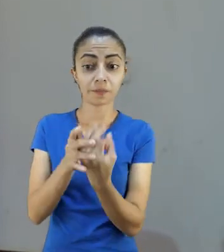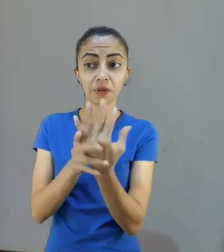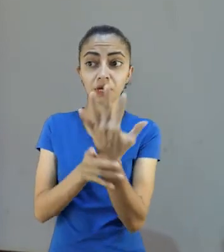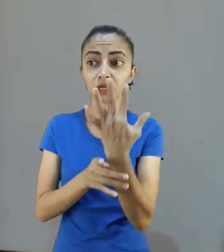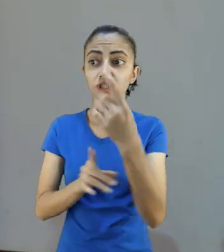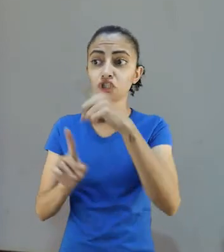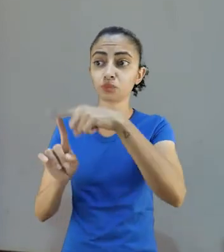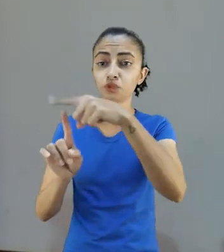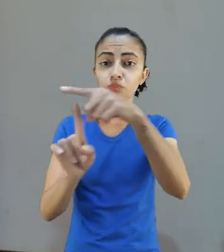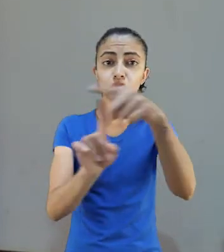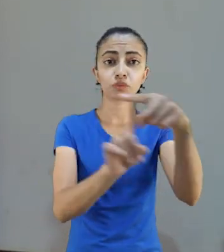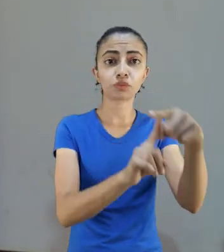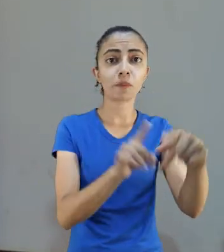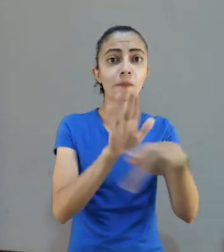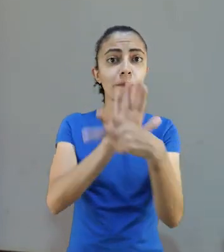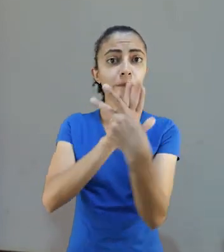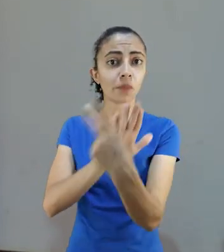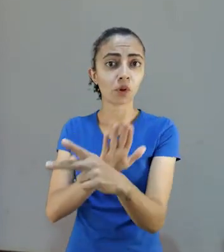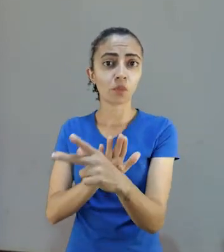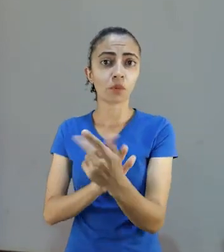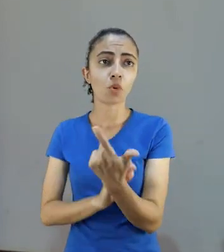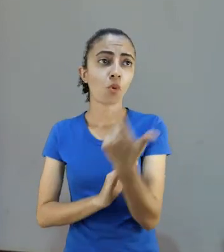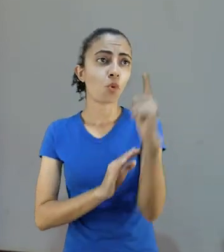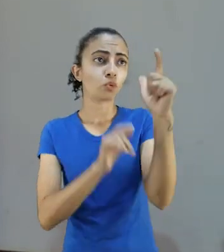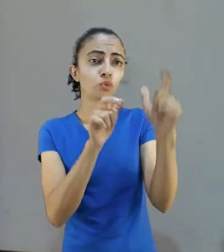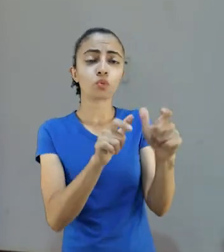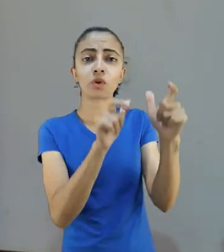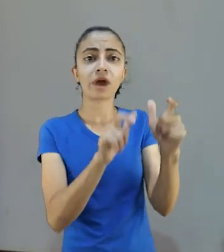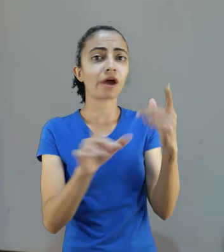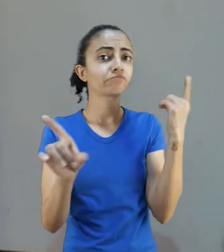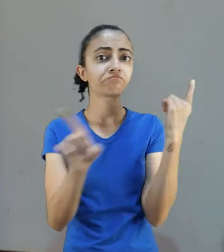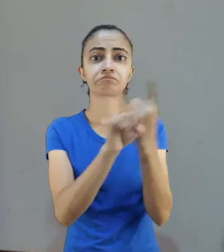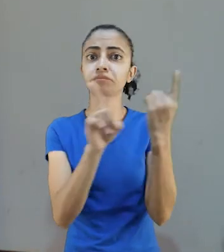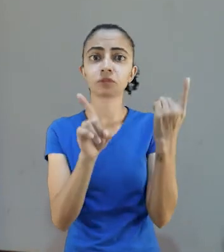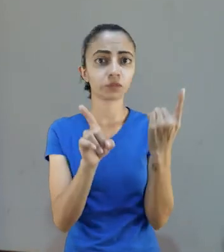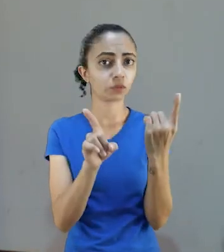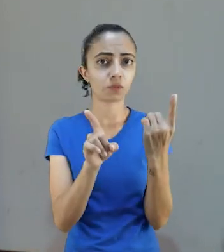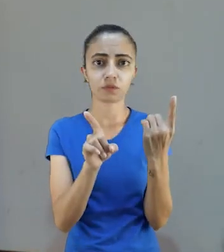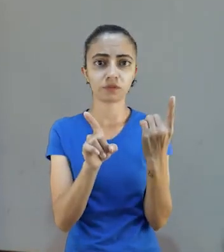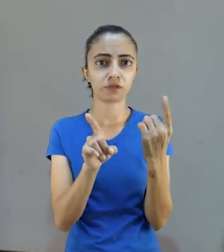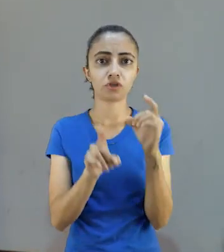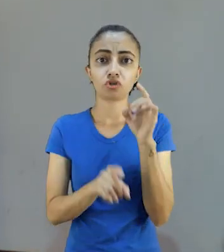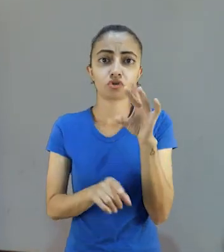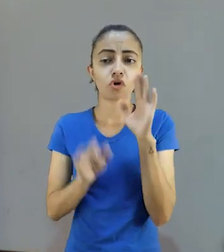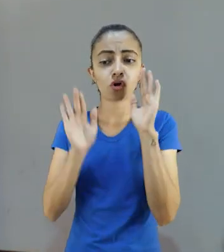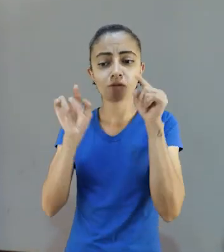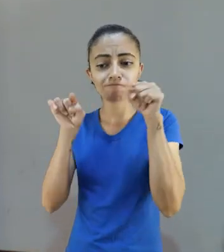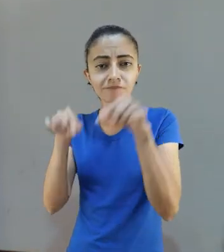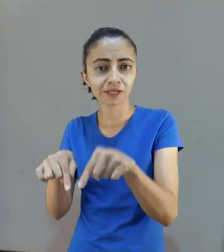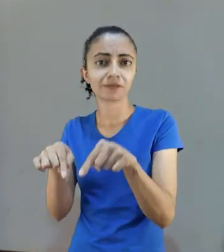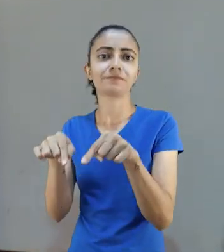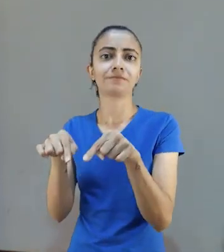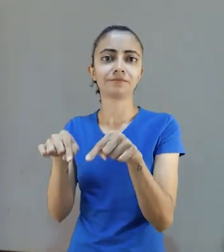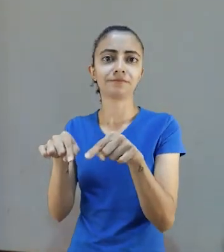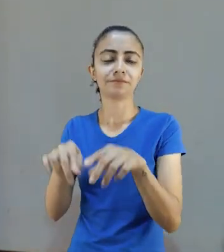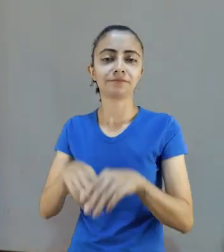aqui tem planta que em outro lugar não adianta a pessoa ir que não vai achar. Só dá aqui.